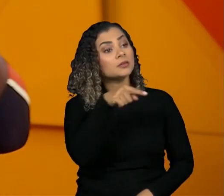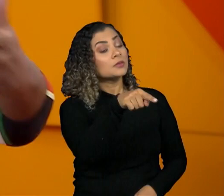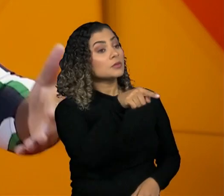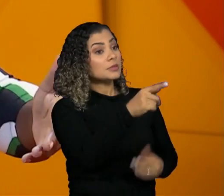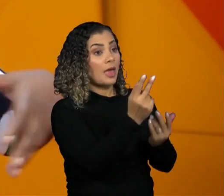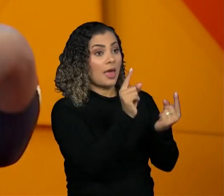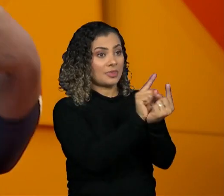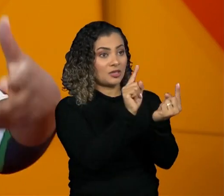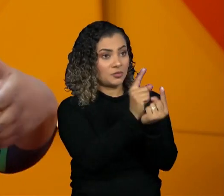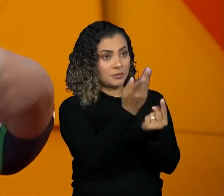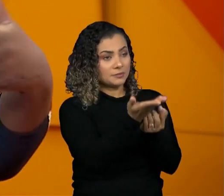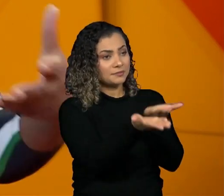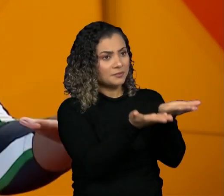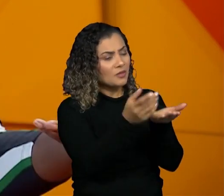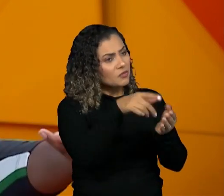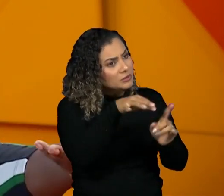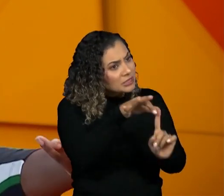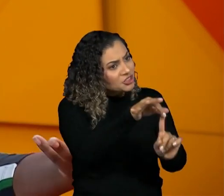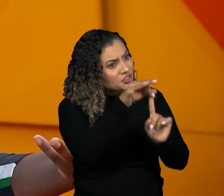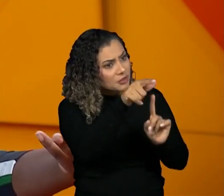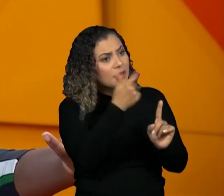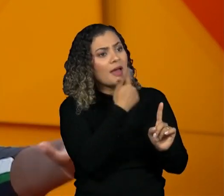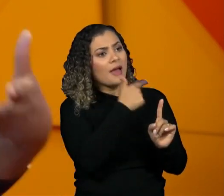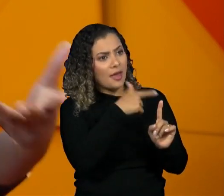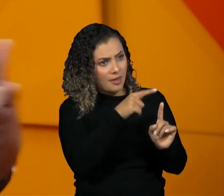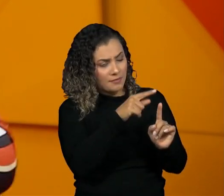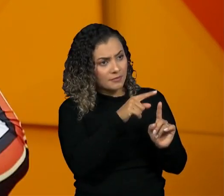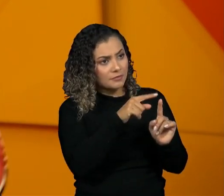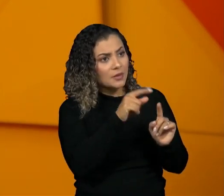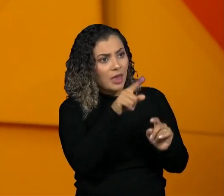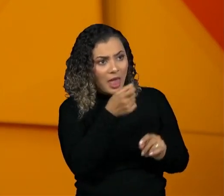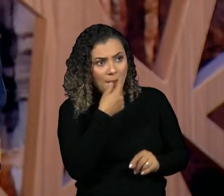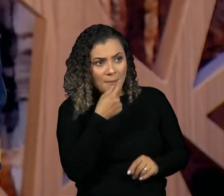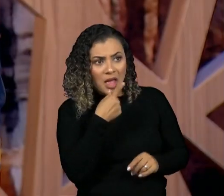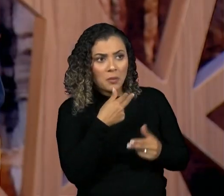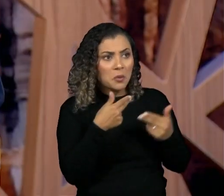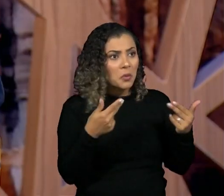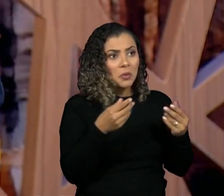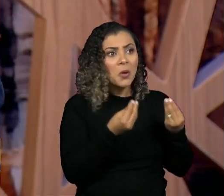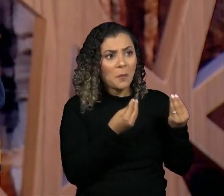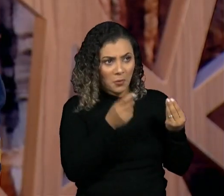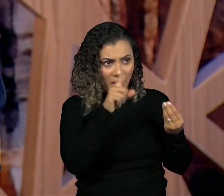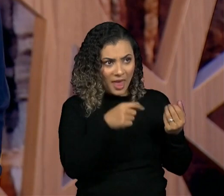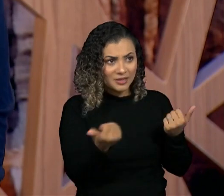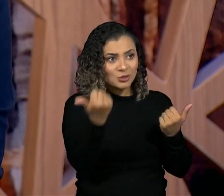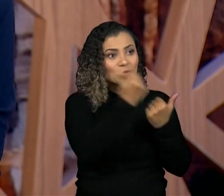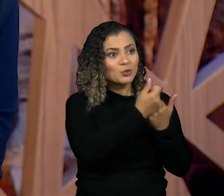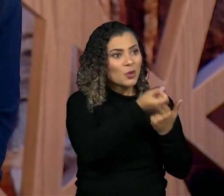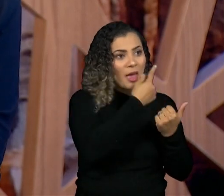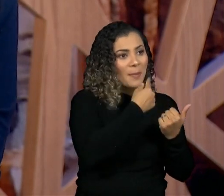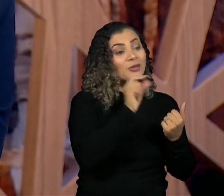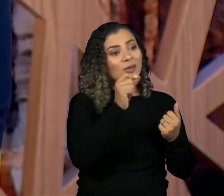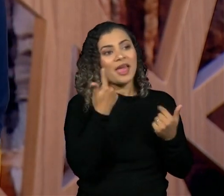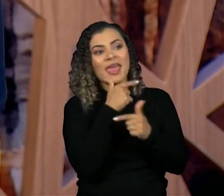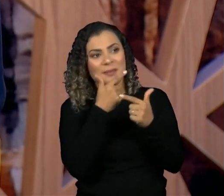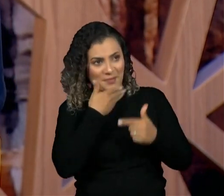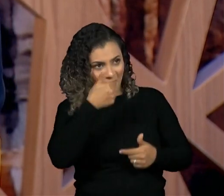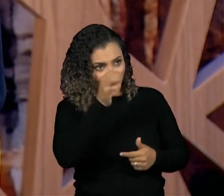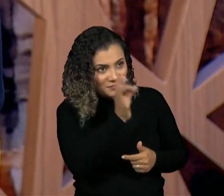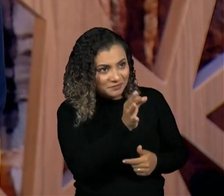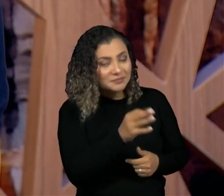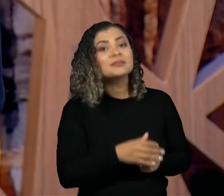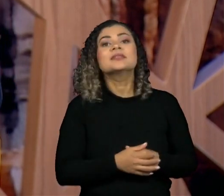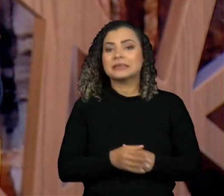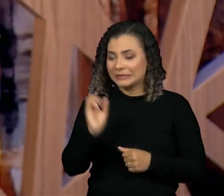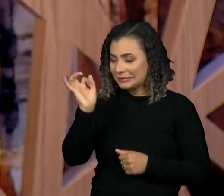você indica o riso, a gargalhada para os seus pacientes como remédio? Sem dúvida. Os meus pacientes, né, eles já me veem